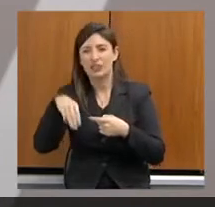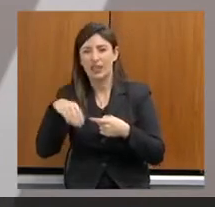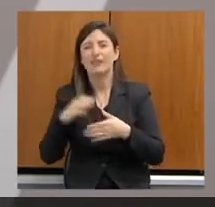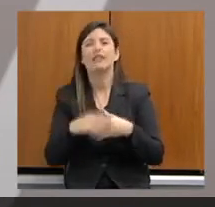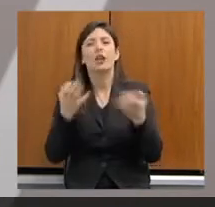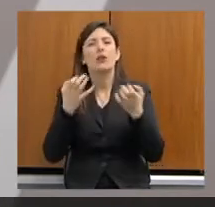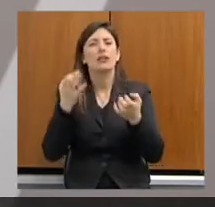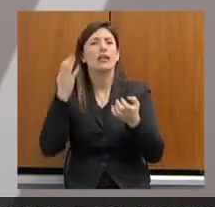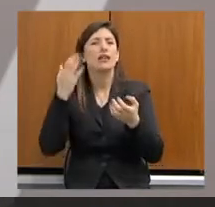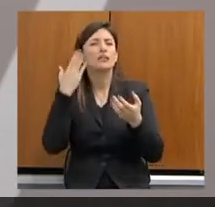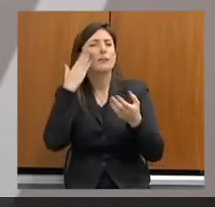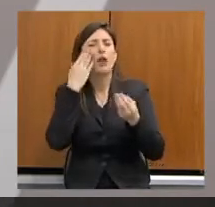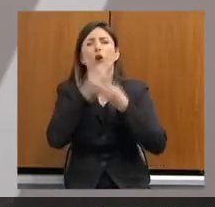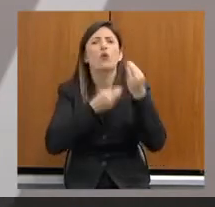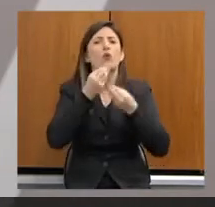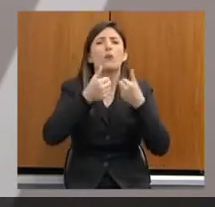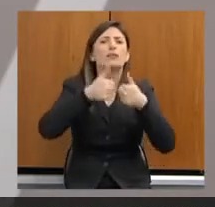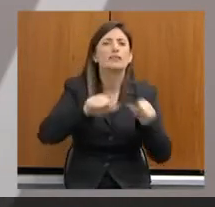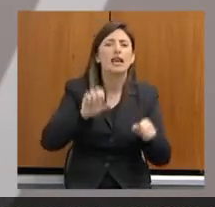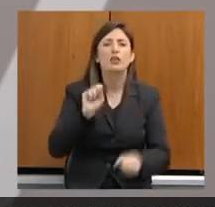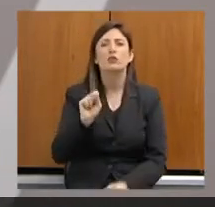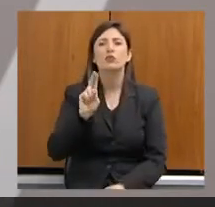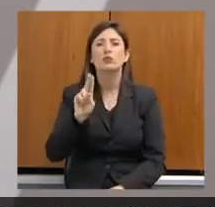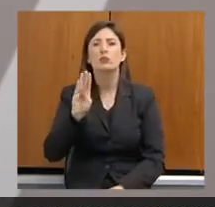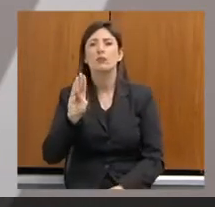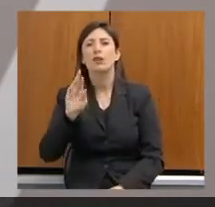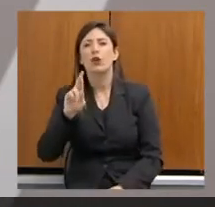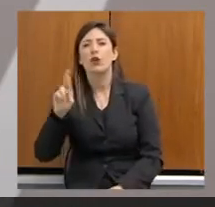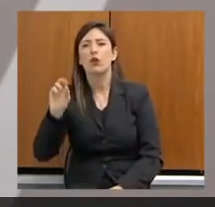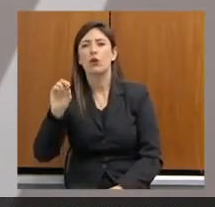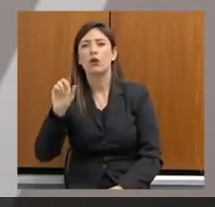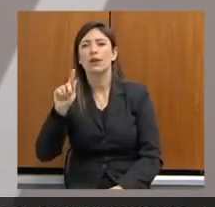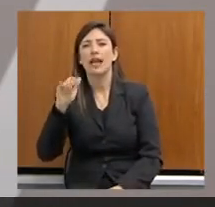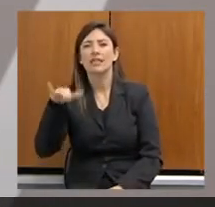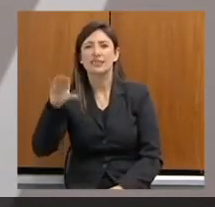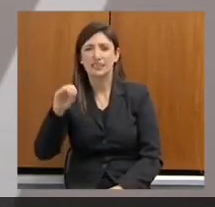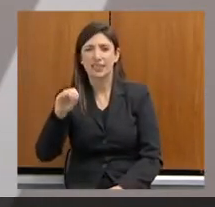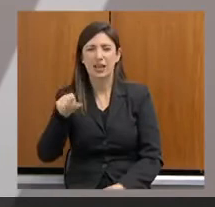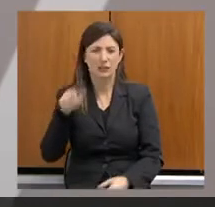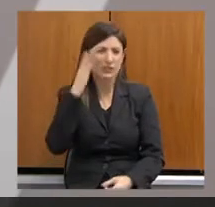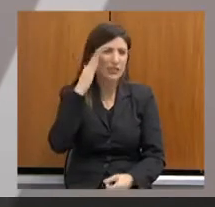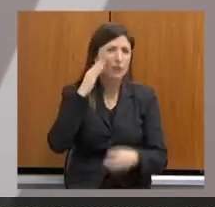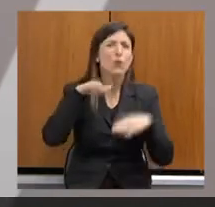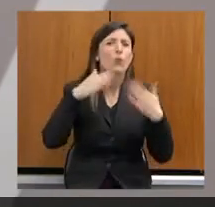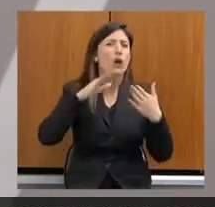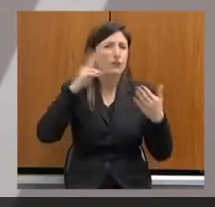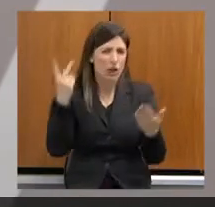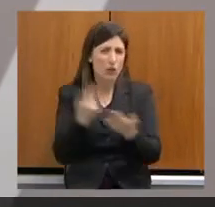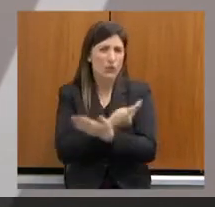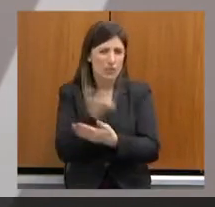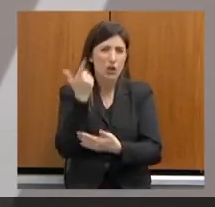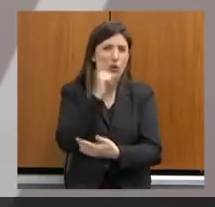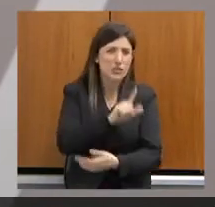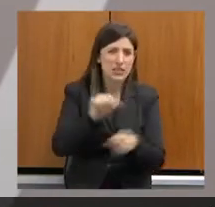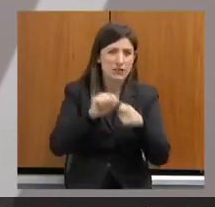do processo sub-rogação da barragem que tá aí para o Irene há uma previsão para conclusão dessa sub-rogação